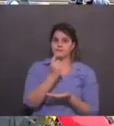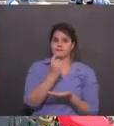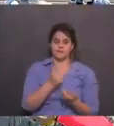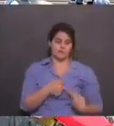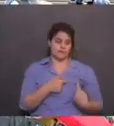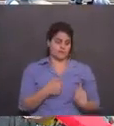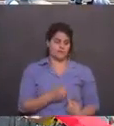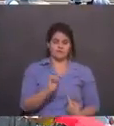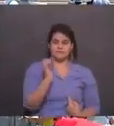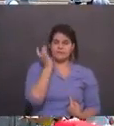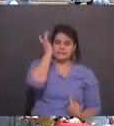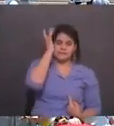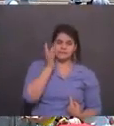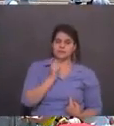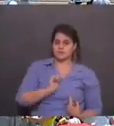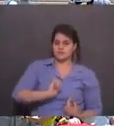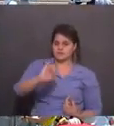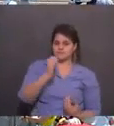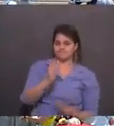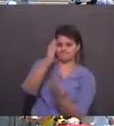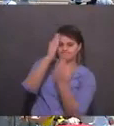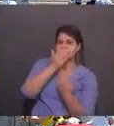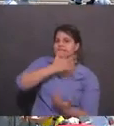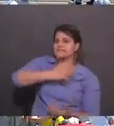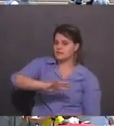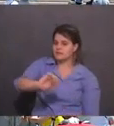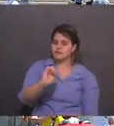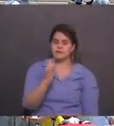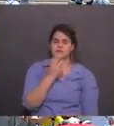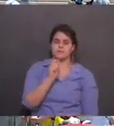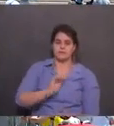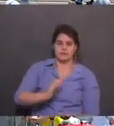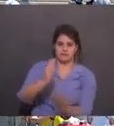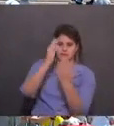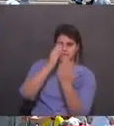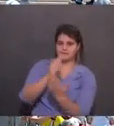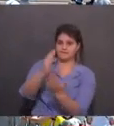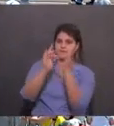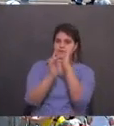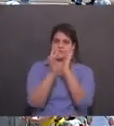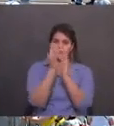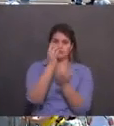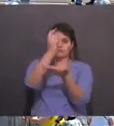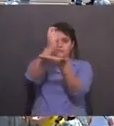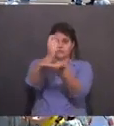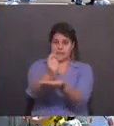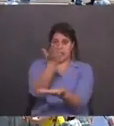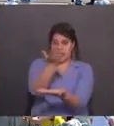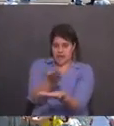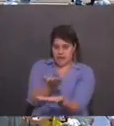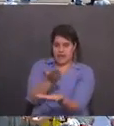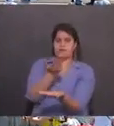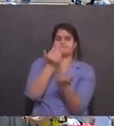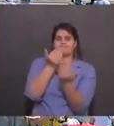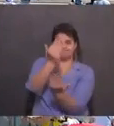coração, bendito o seu preciosíssimo sangue, bendito Jesus no santíssimo sacramento do